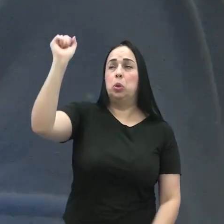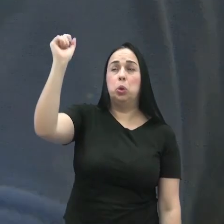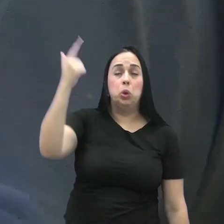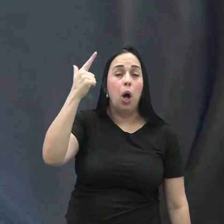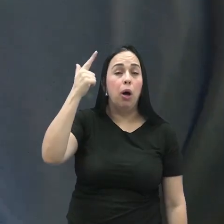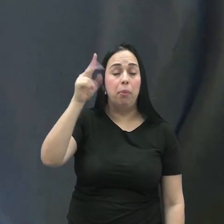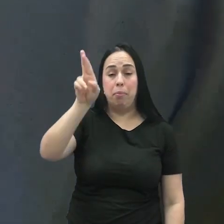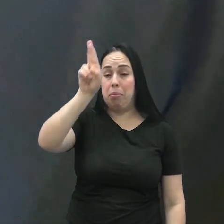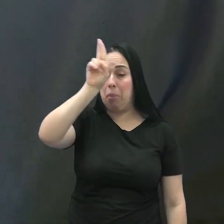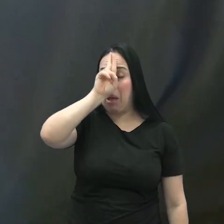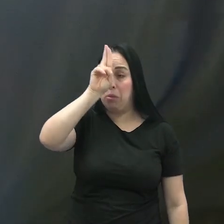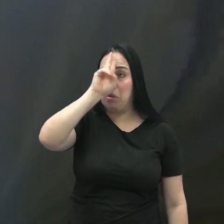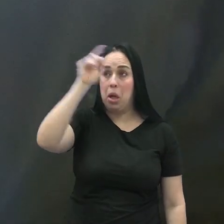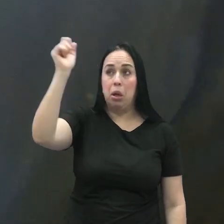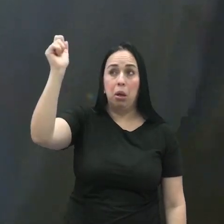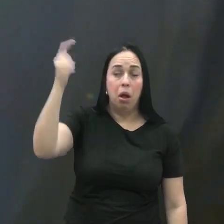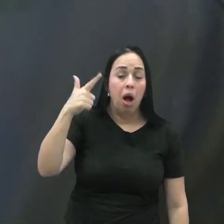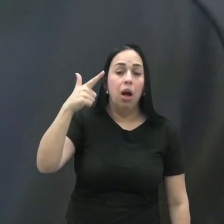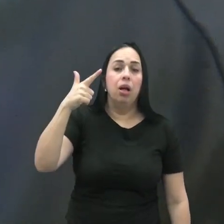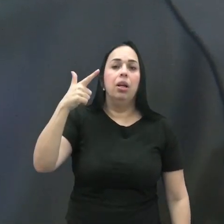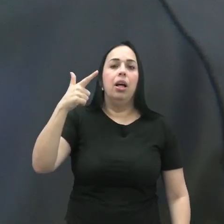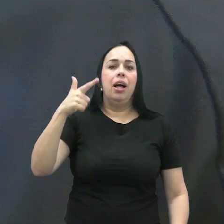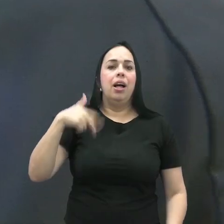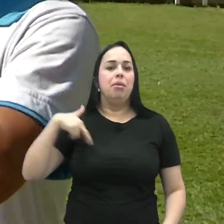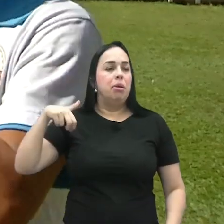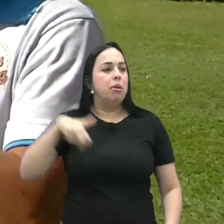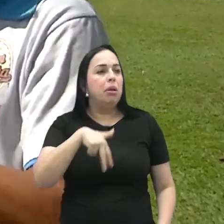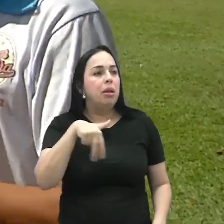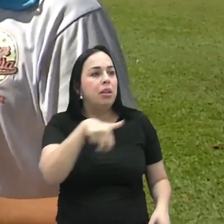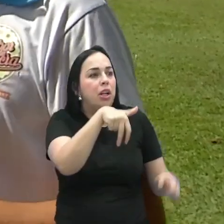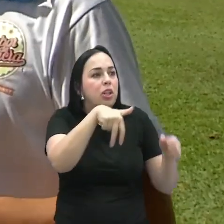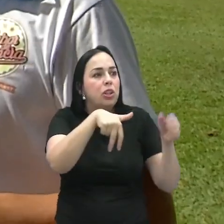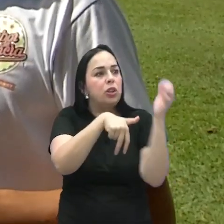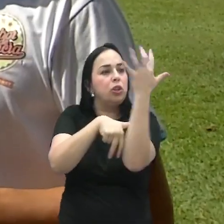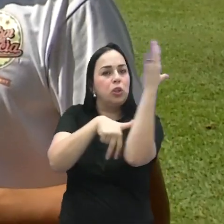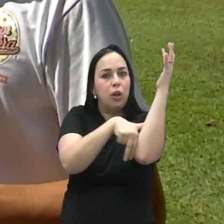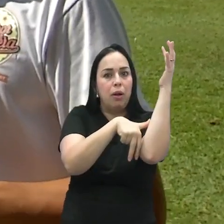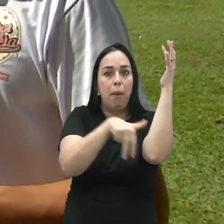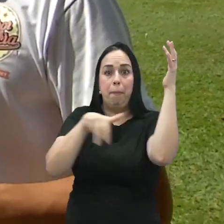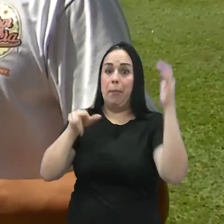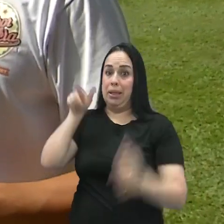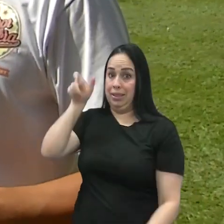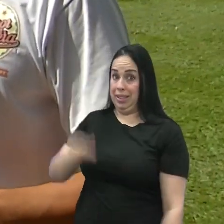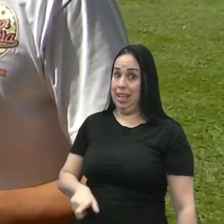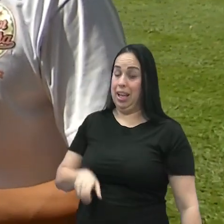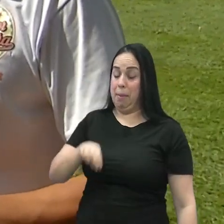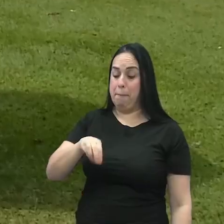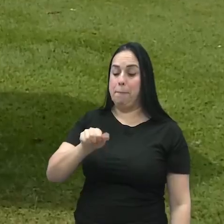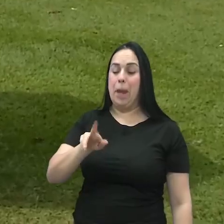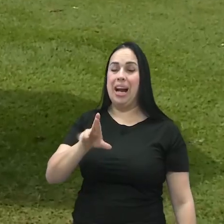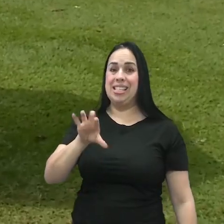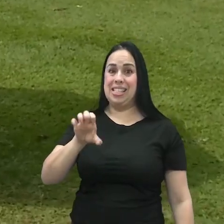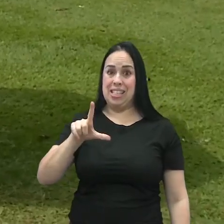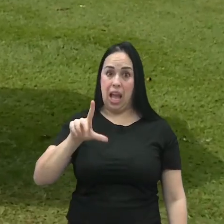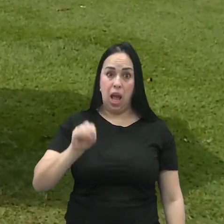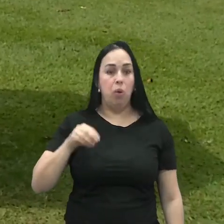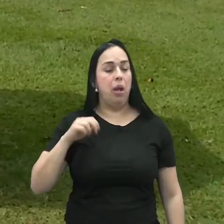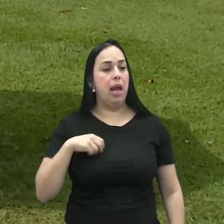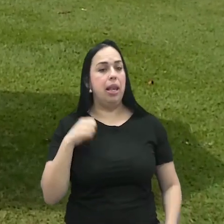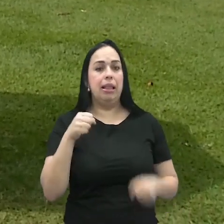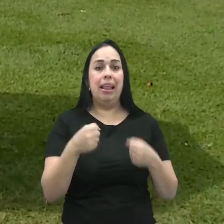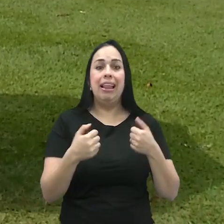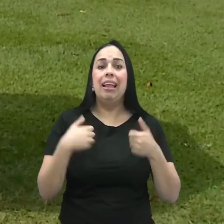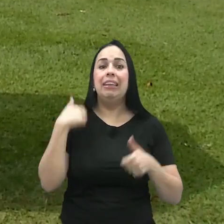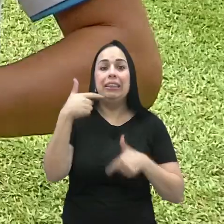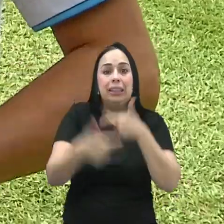sol forte do meio-dia, muitos procuram uma sombra, mas o Marcelo encara a caminhada pelo parque. Trabalhar no calor é